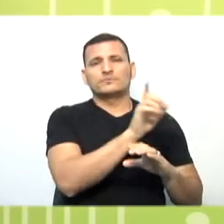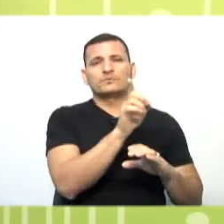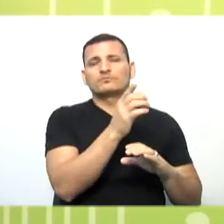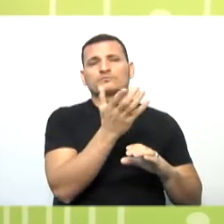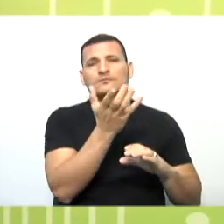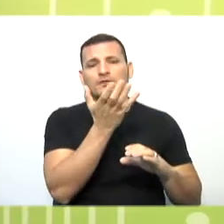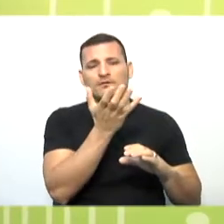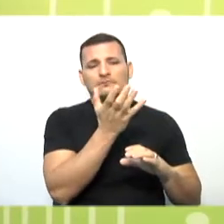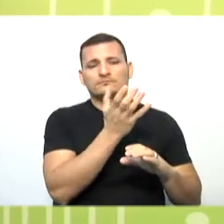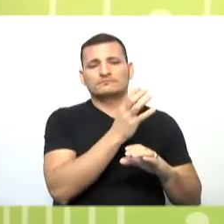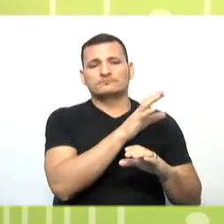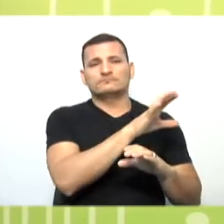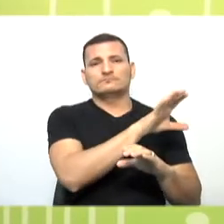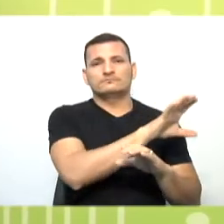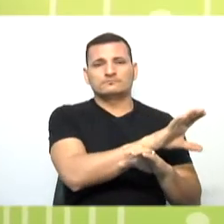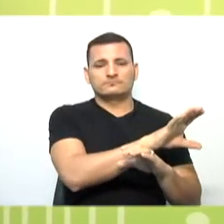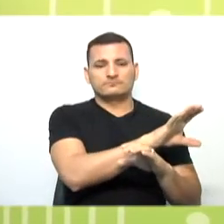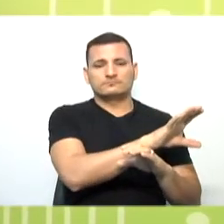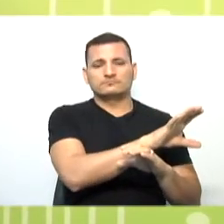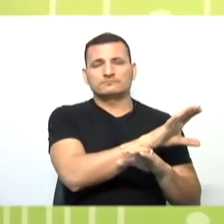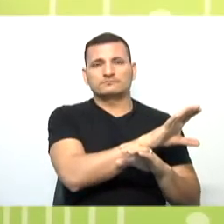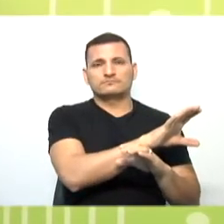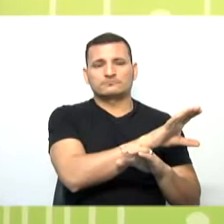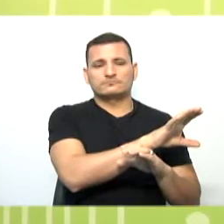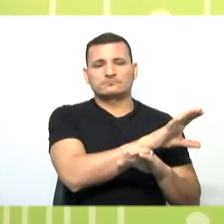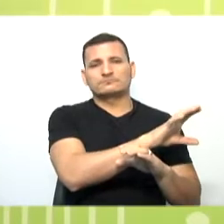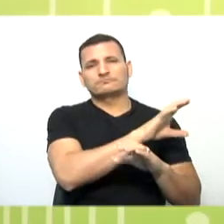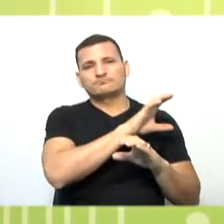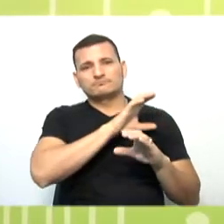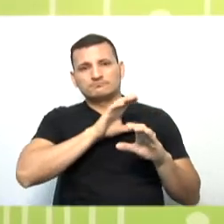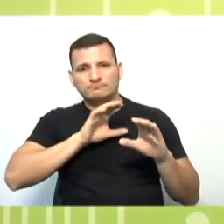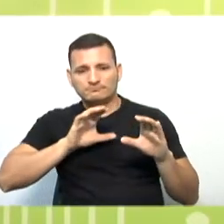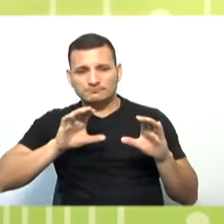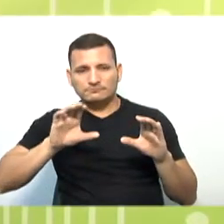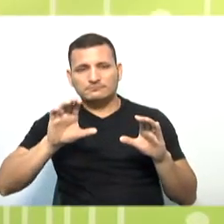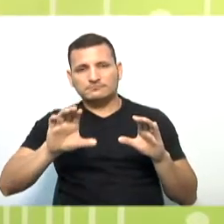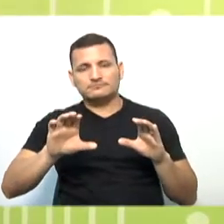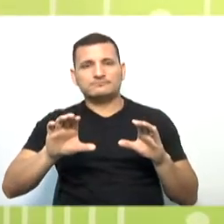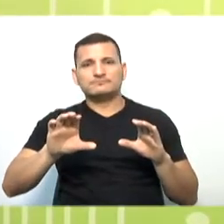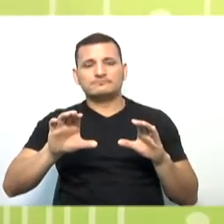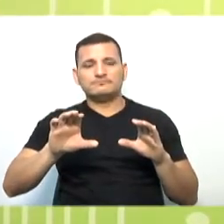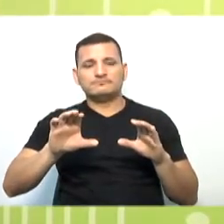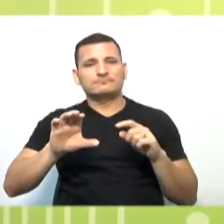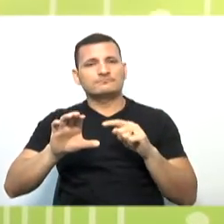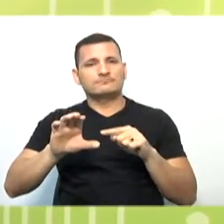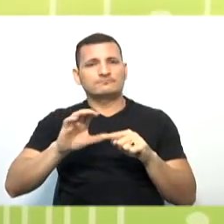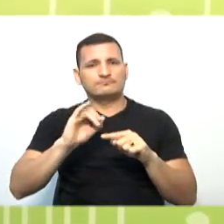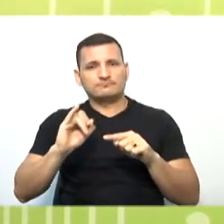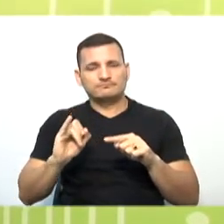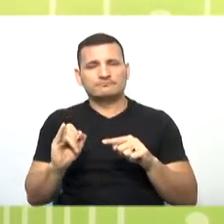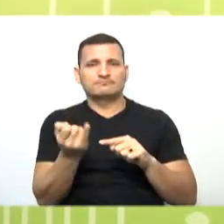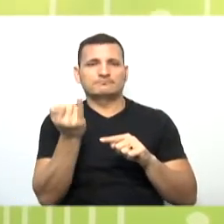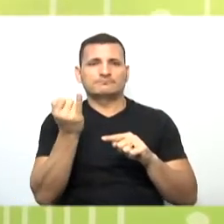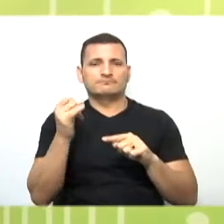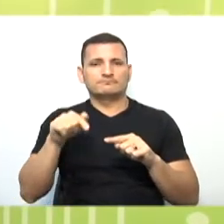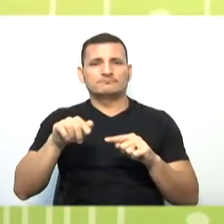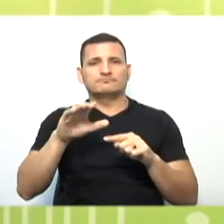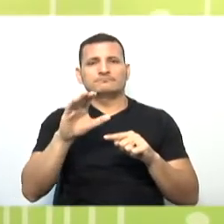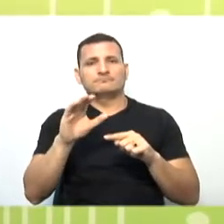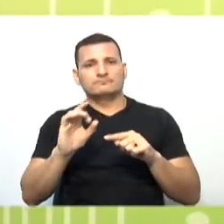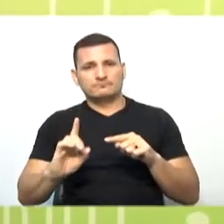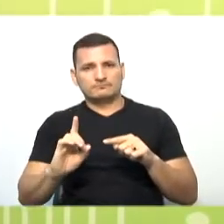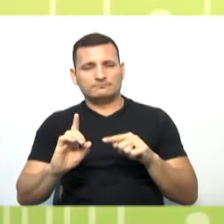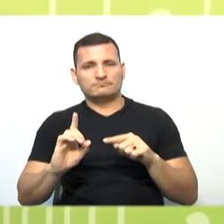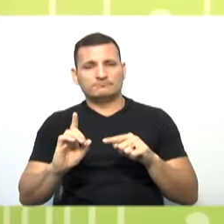você programou em camadas. Vai pegar só aquilo ali e vai colocar, você vai reaproveitar aquele código no